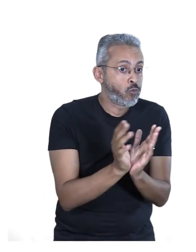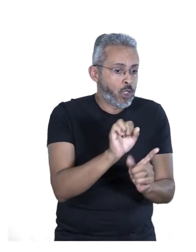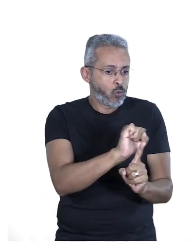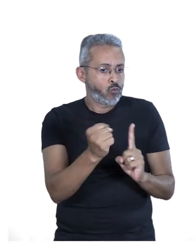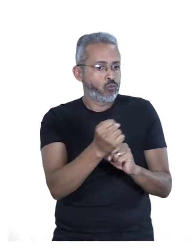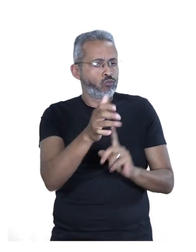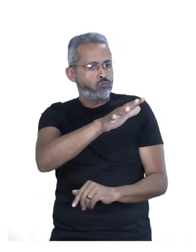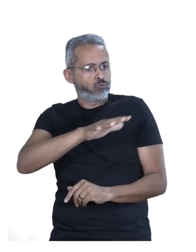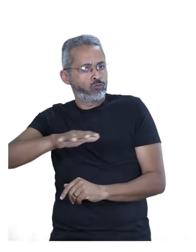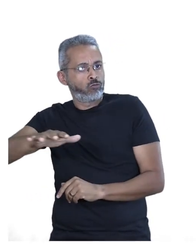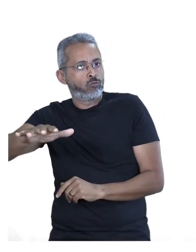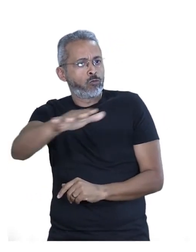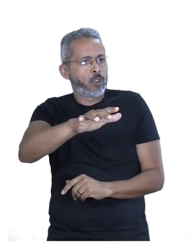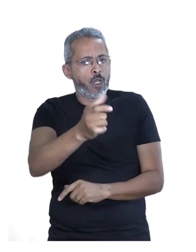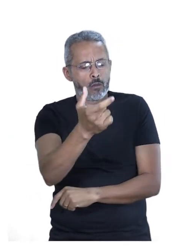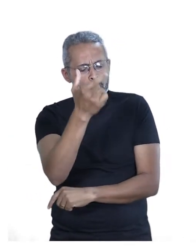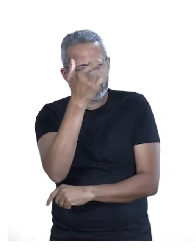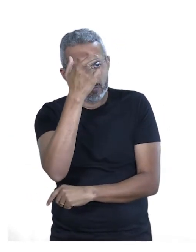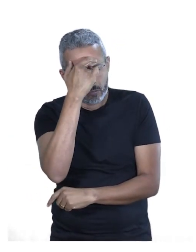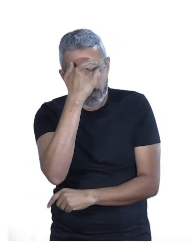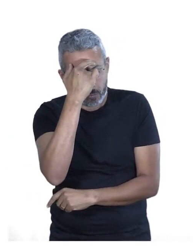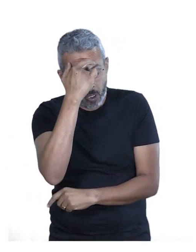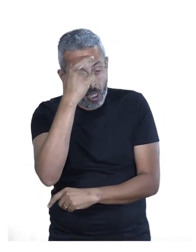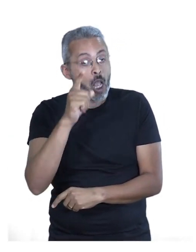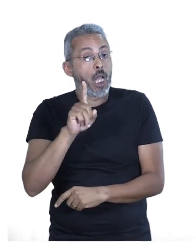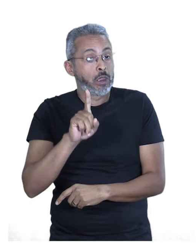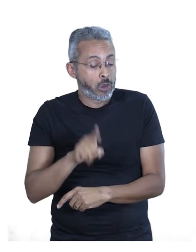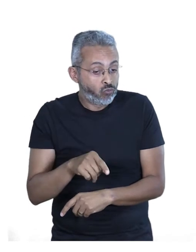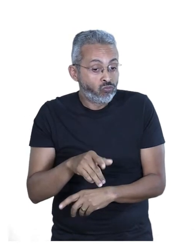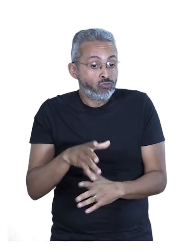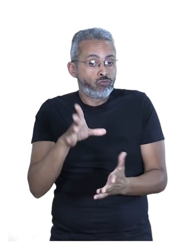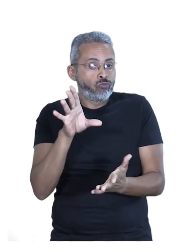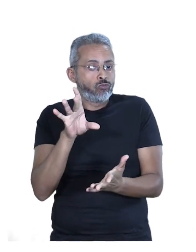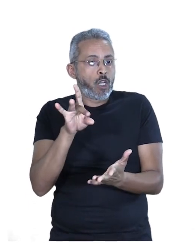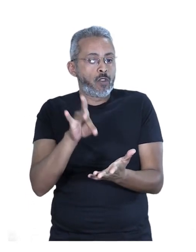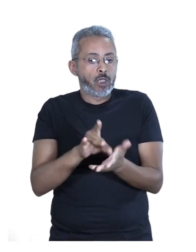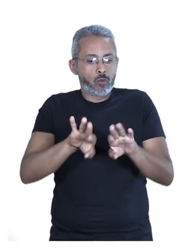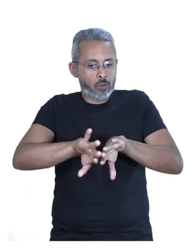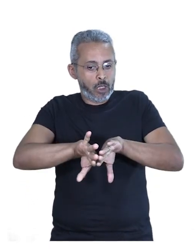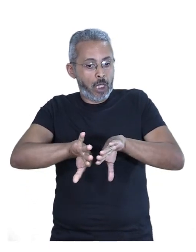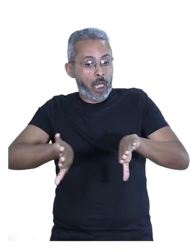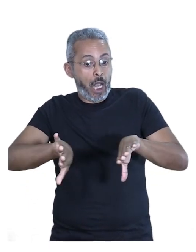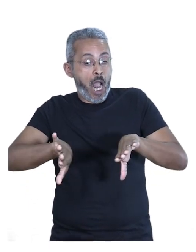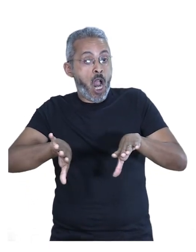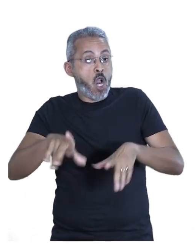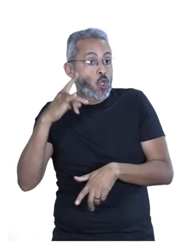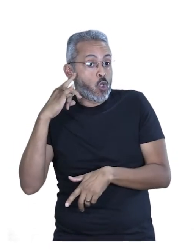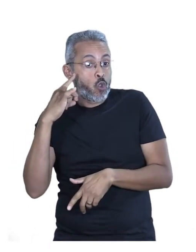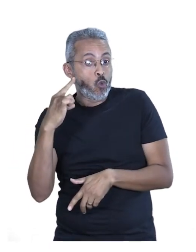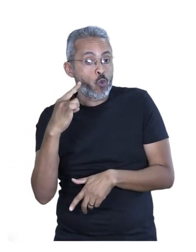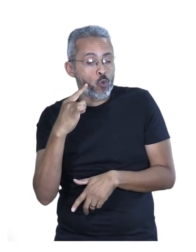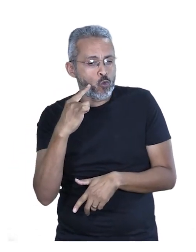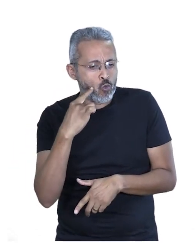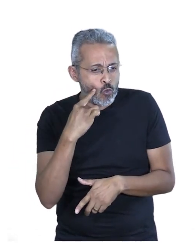geral, por conseguinte, conscientizem-se. Desse modo, a realidade distanciar do mito grego e os